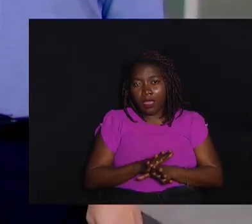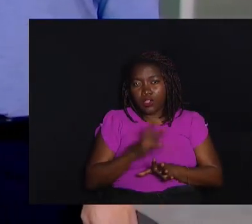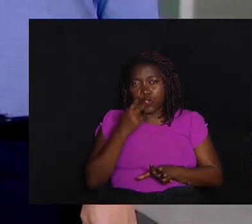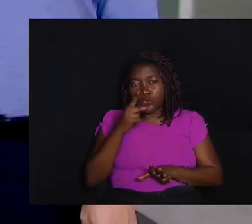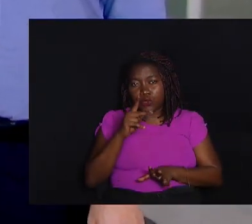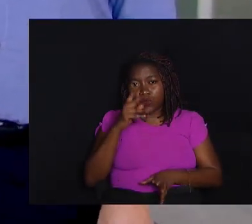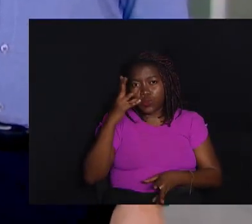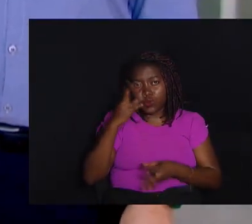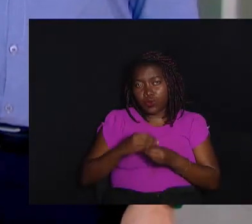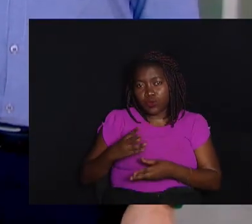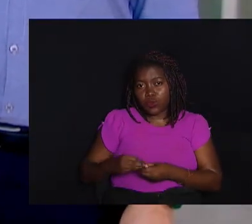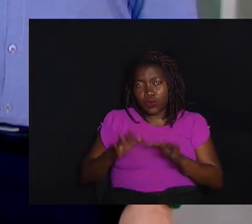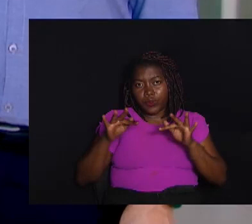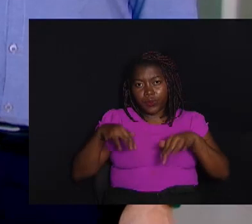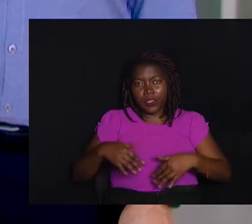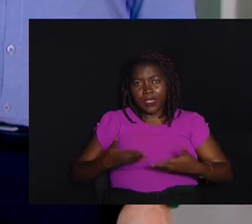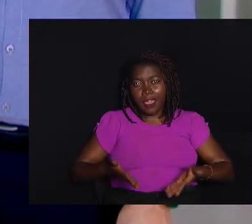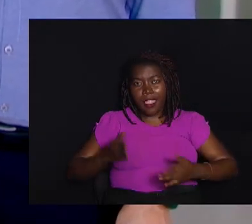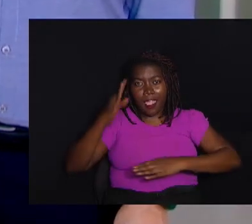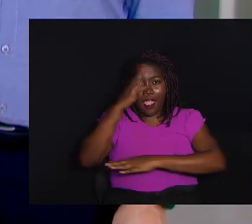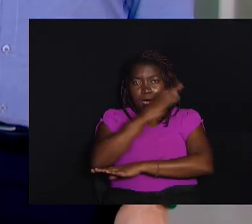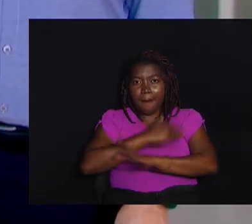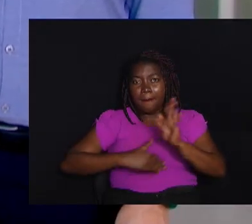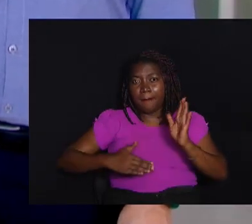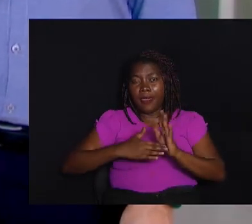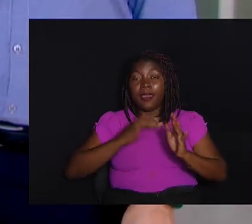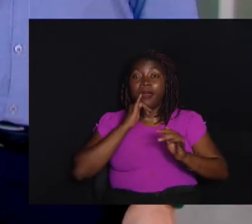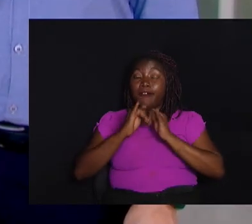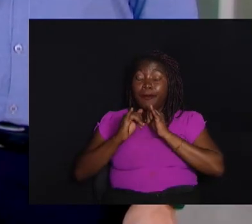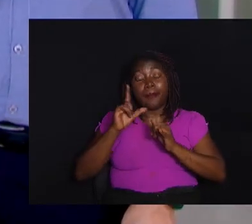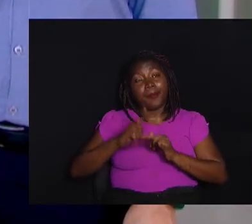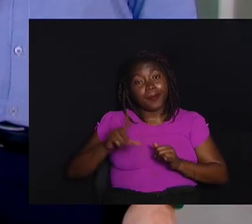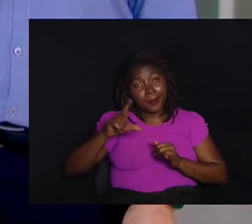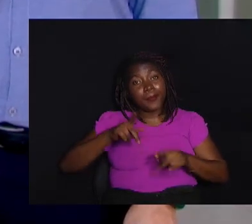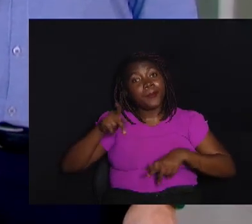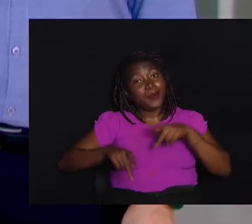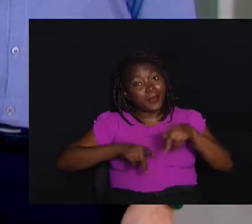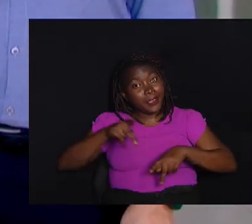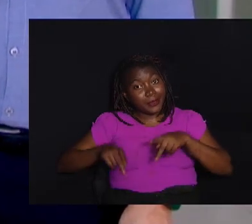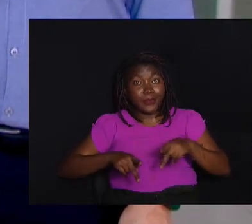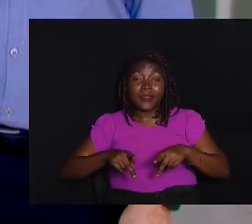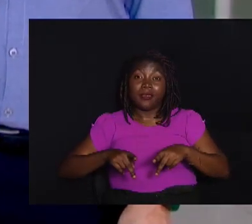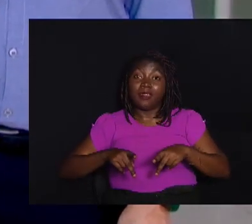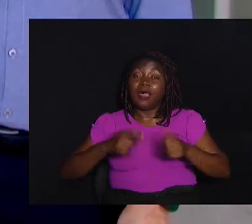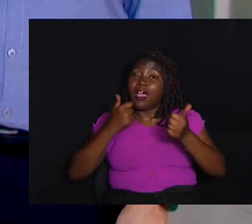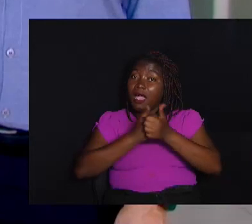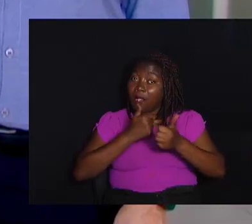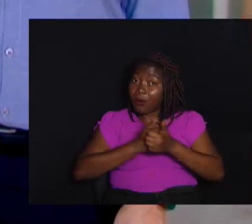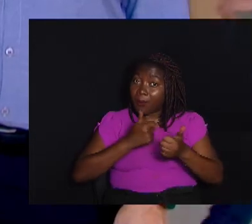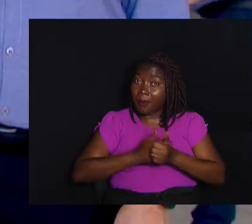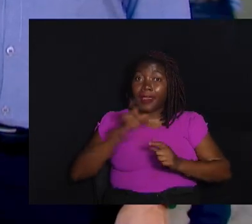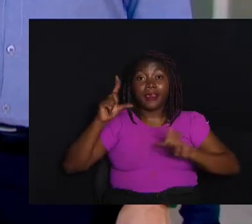considerações finais aqui no Câmara Total, informando evidentemente a população, não é, que acompanha a TV